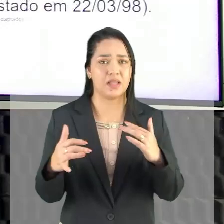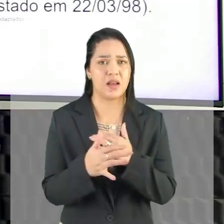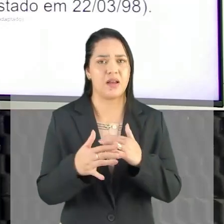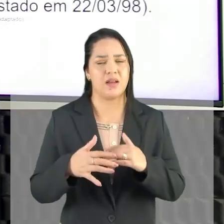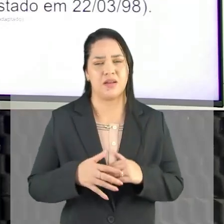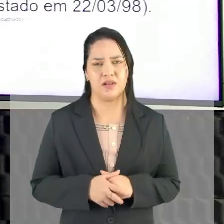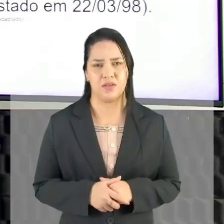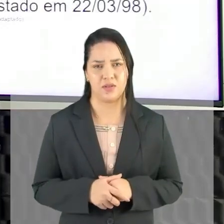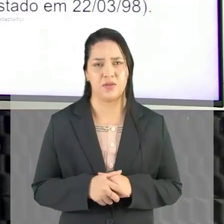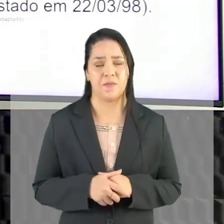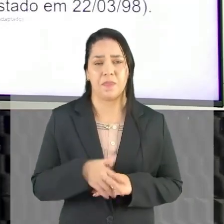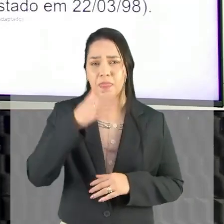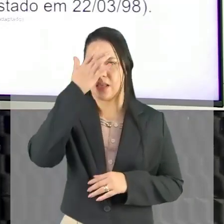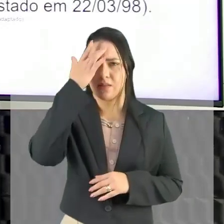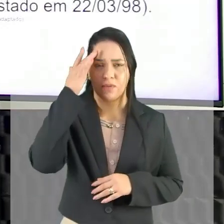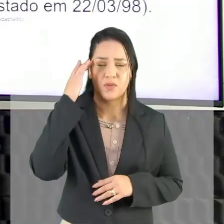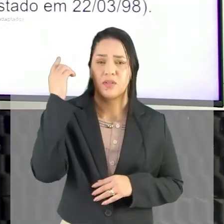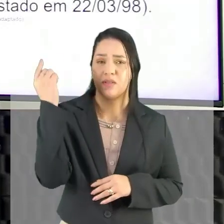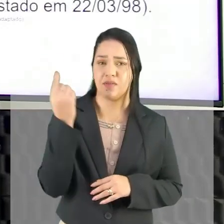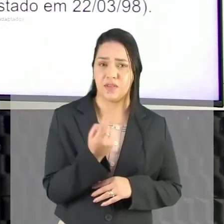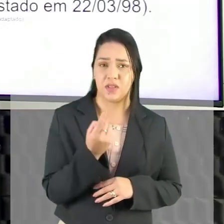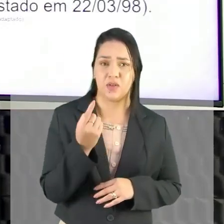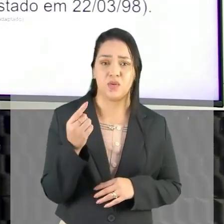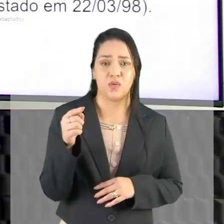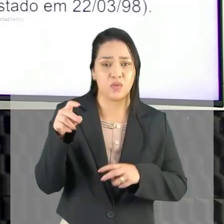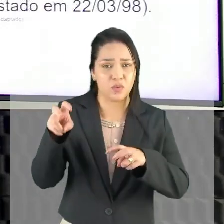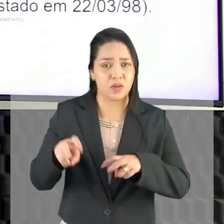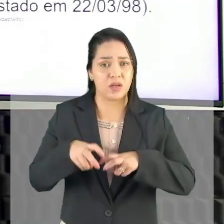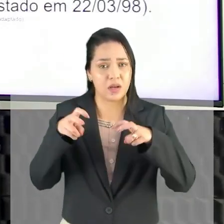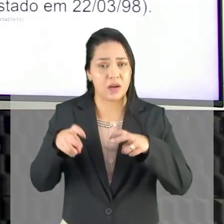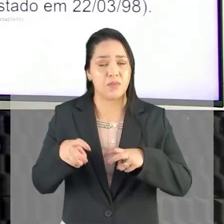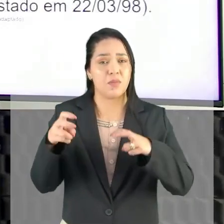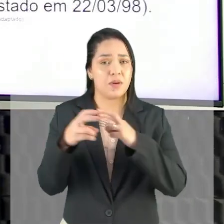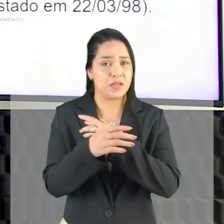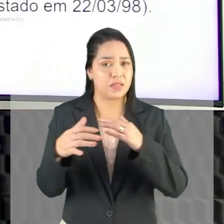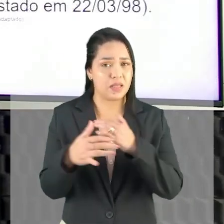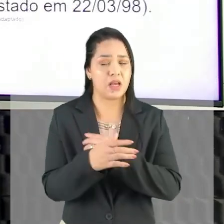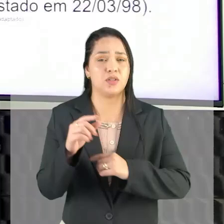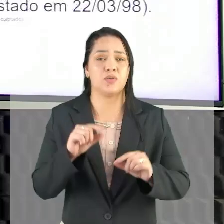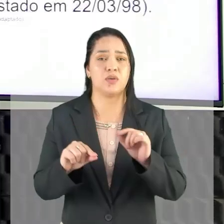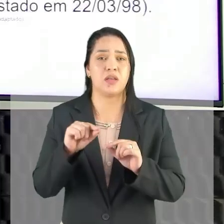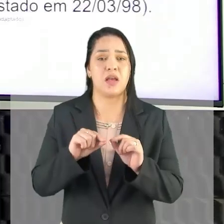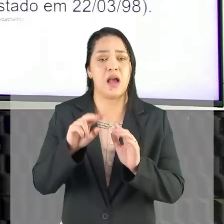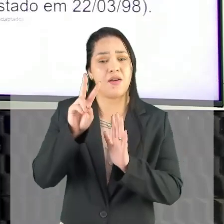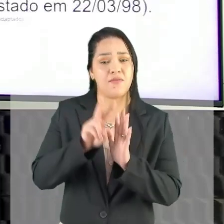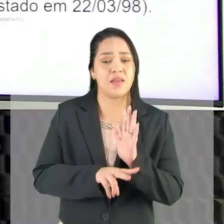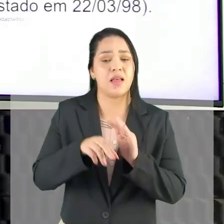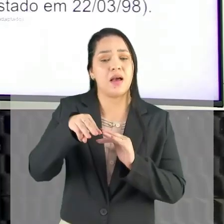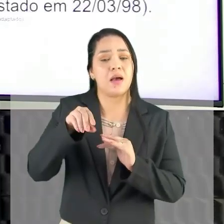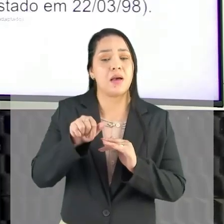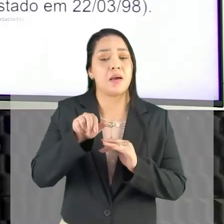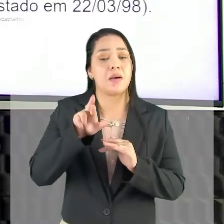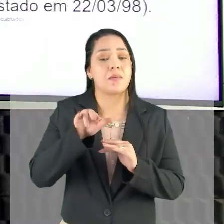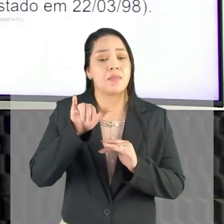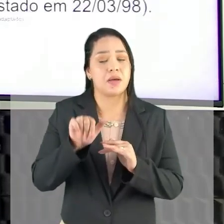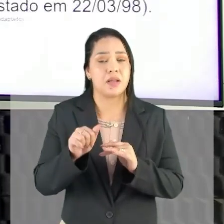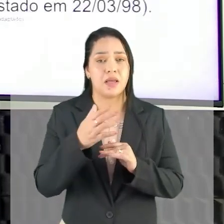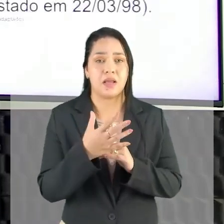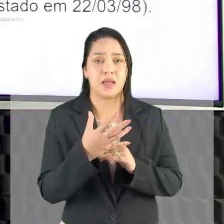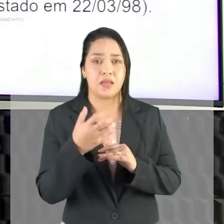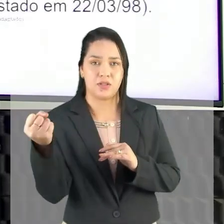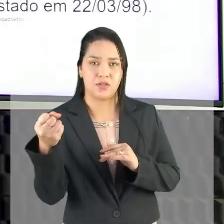Olha só, as pessoas vinham do campo para a cidade, ocupar Vila Maria. Então eles eram o quê?